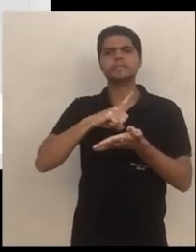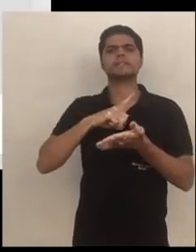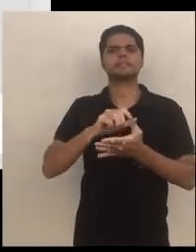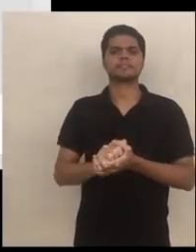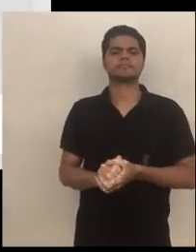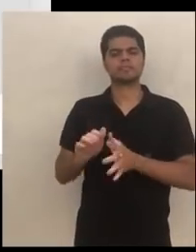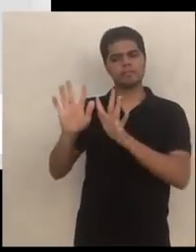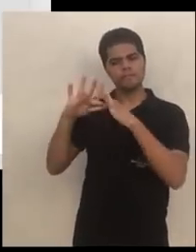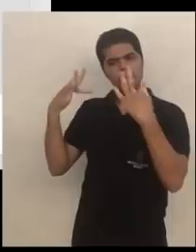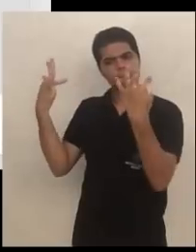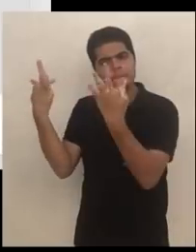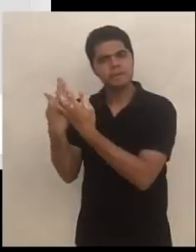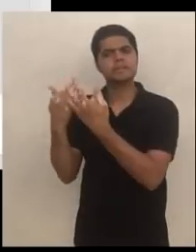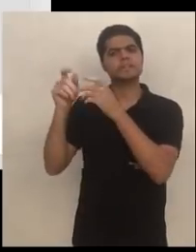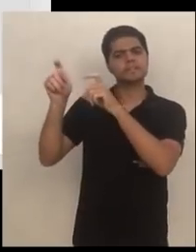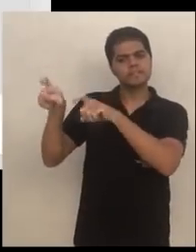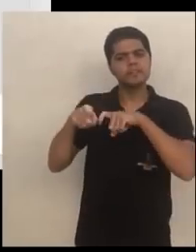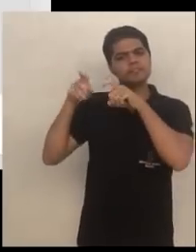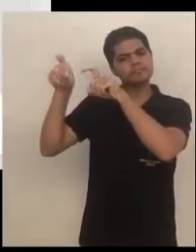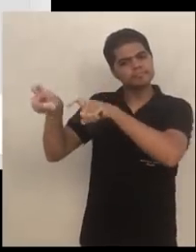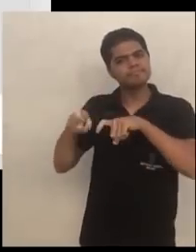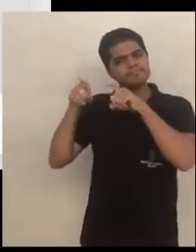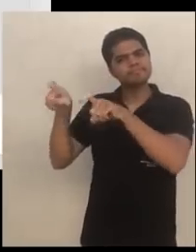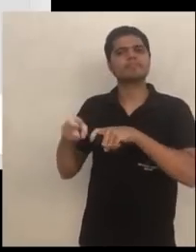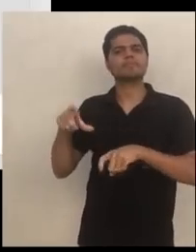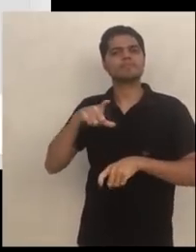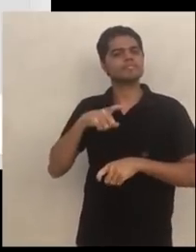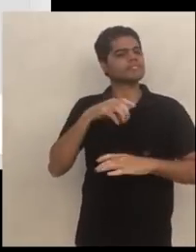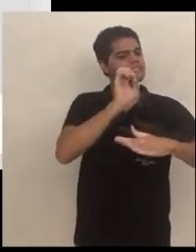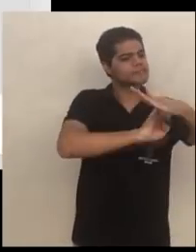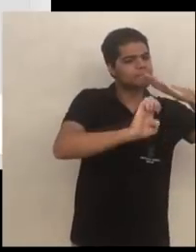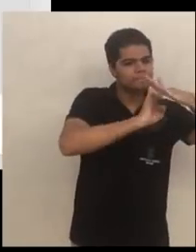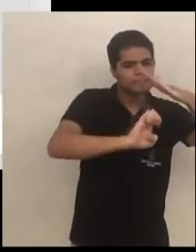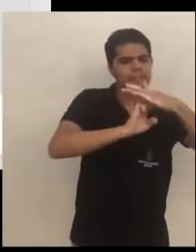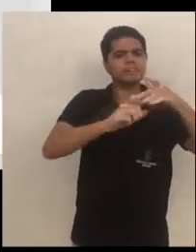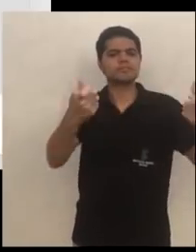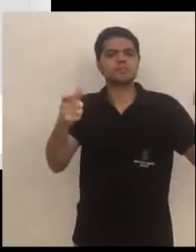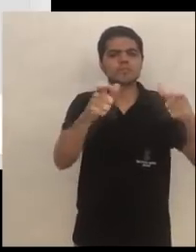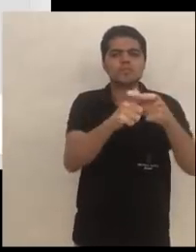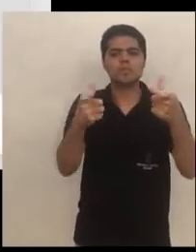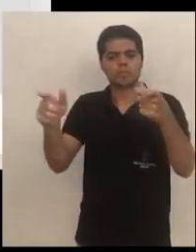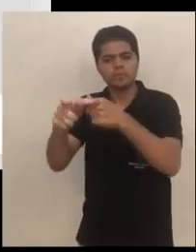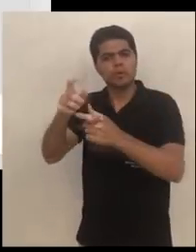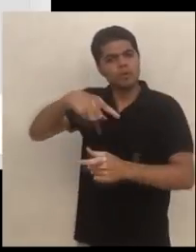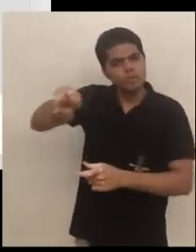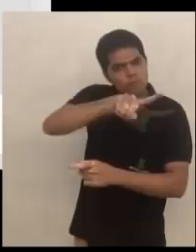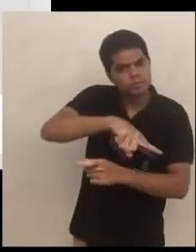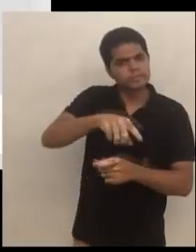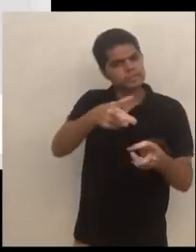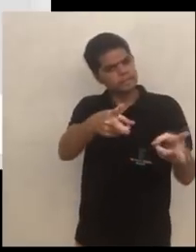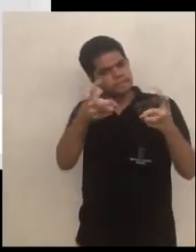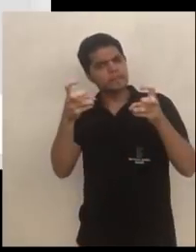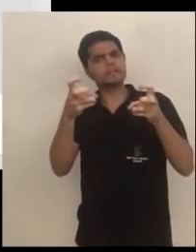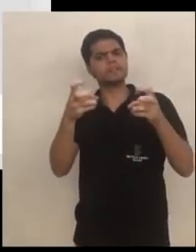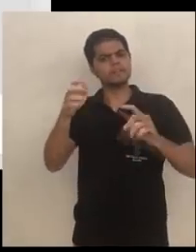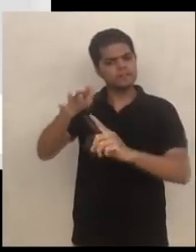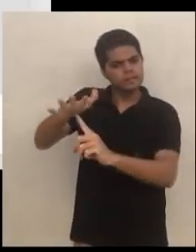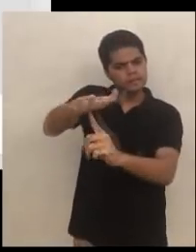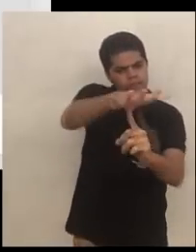familiar, que está nos ouvindo, os pequenos e microempresários, vamos potencializar as feiras livres,